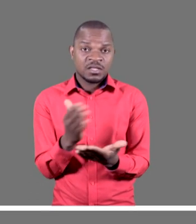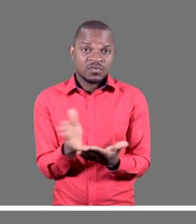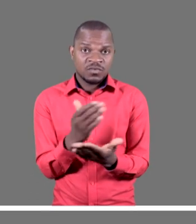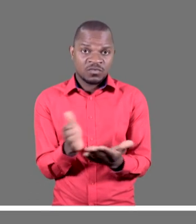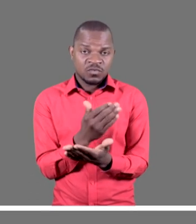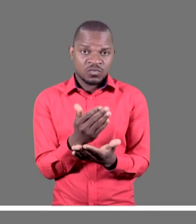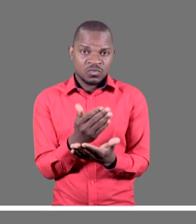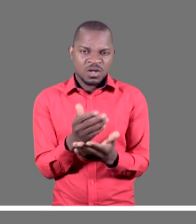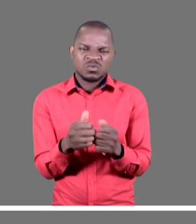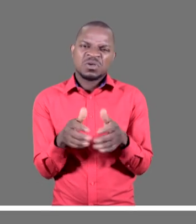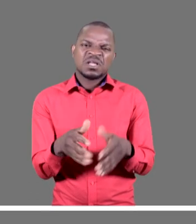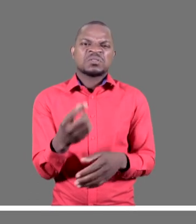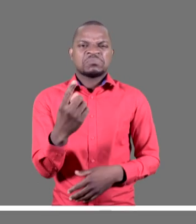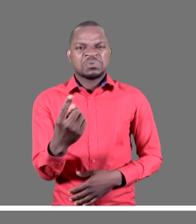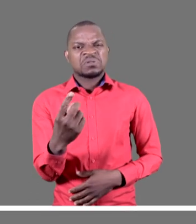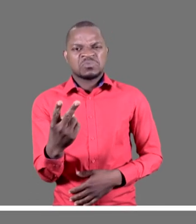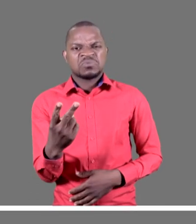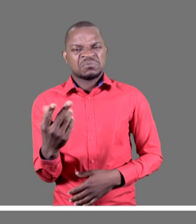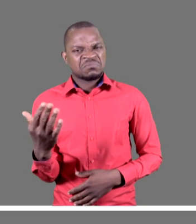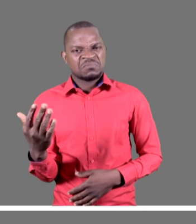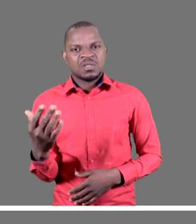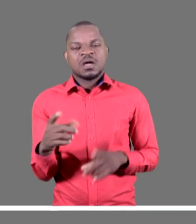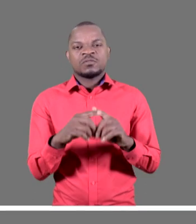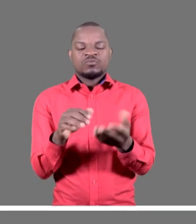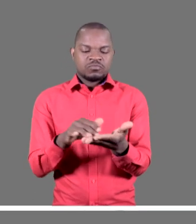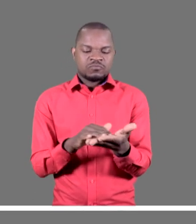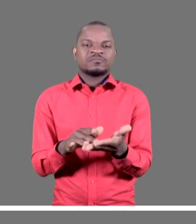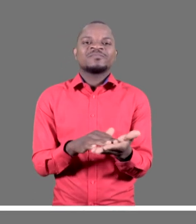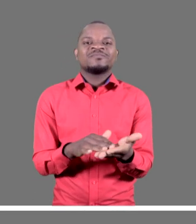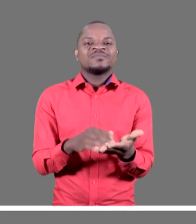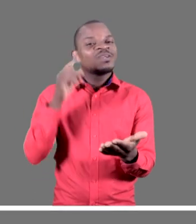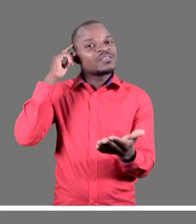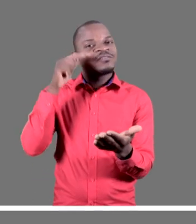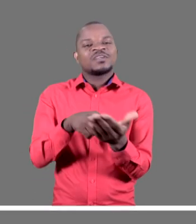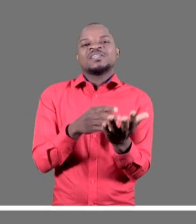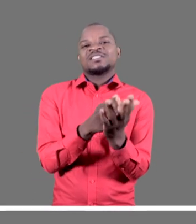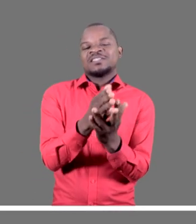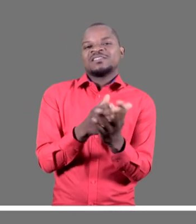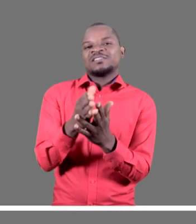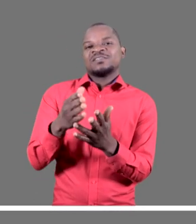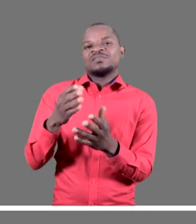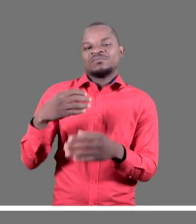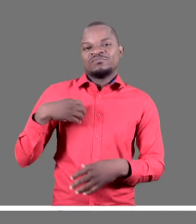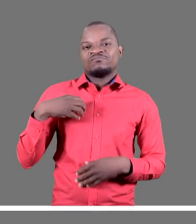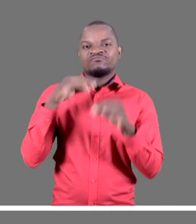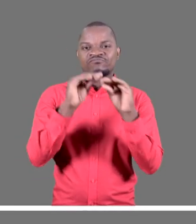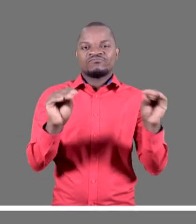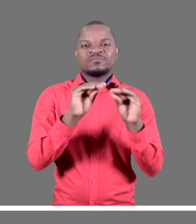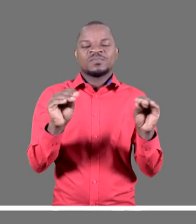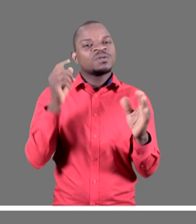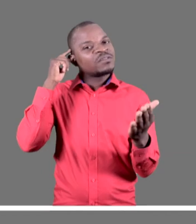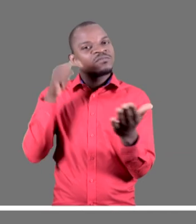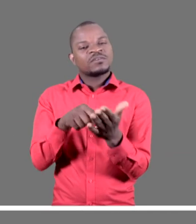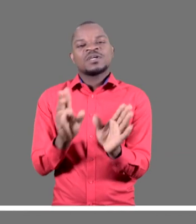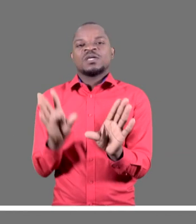em braile. É uma das estratégias que o Ministério da Educação tem feito para melhor a inclusão